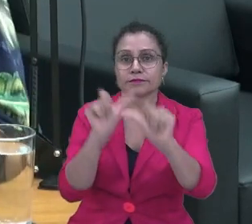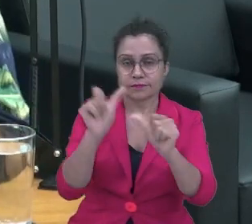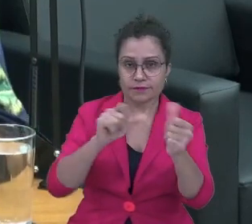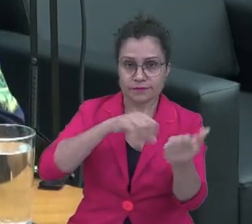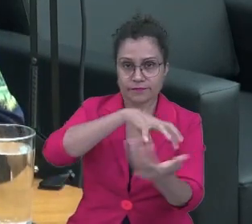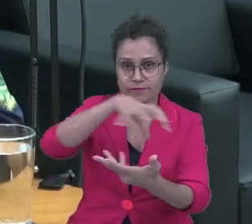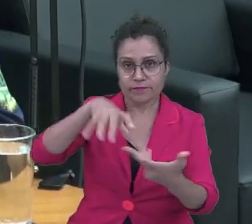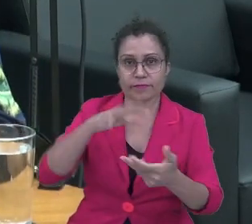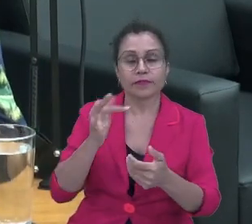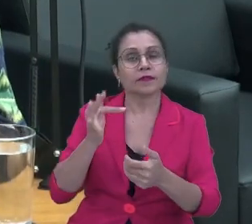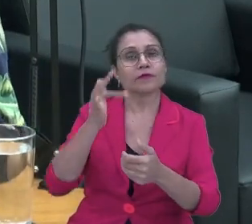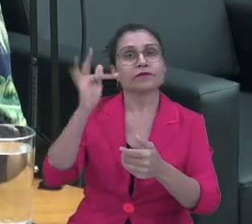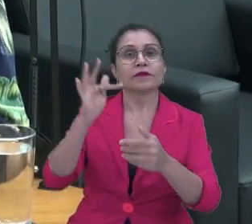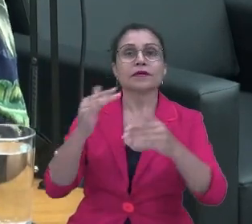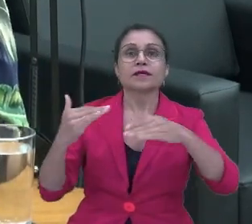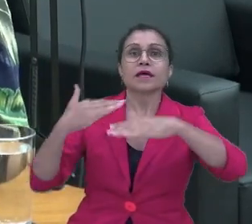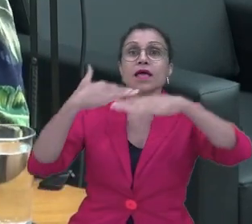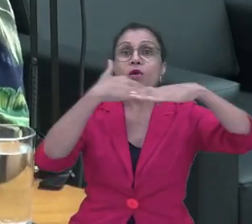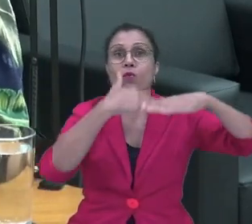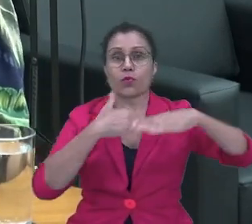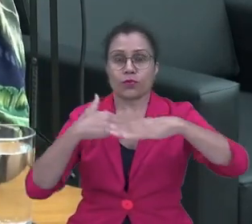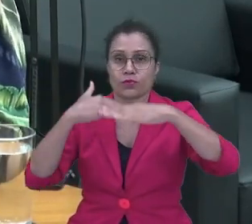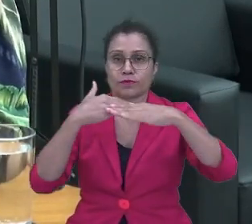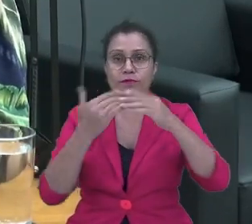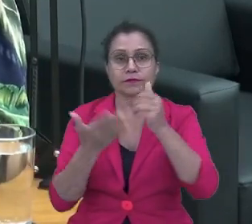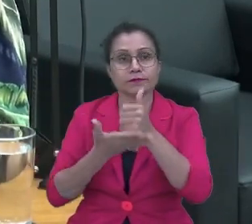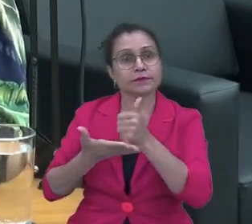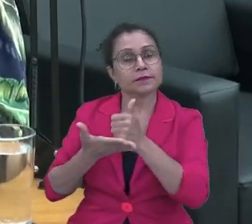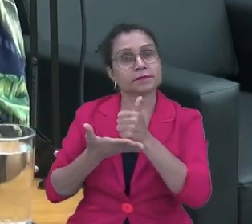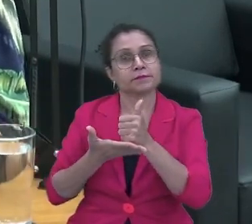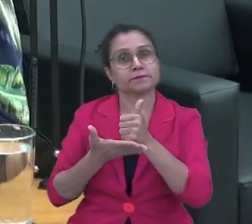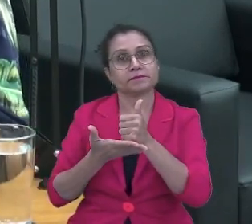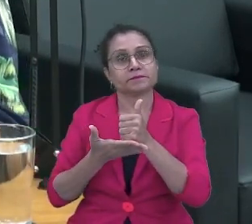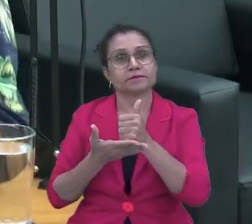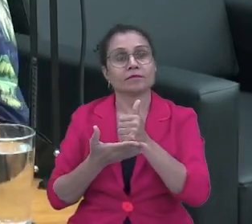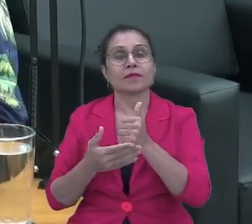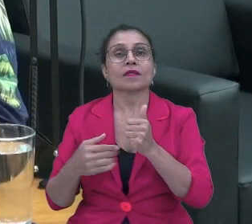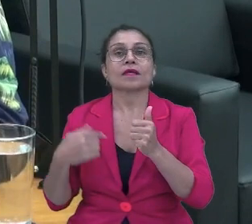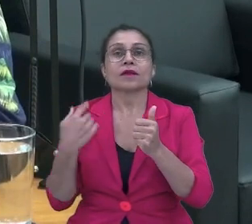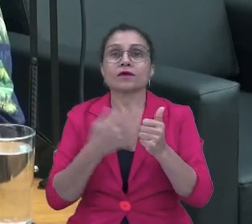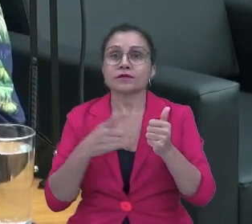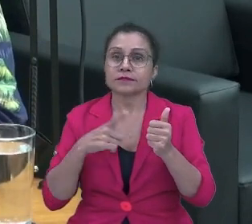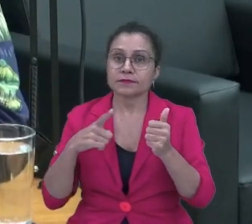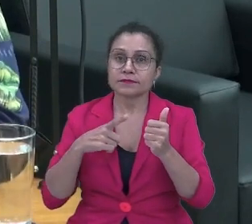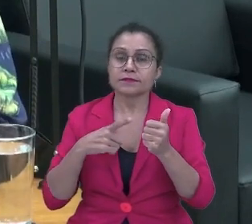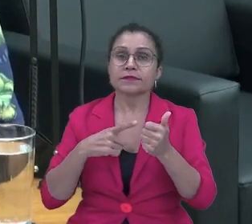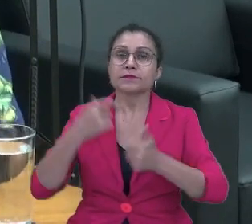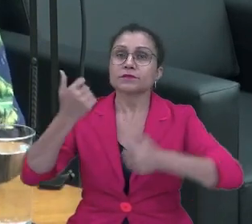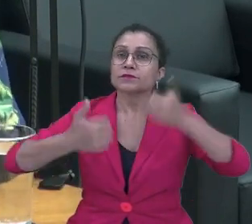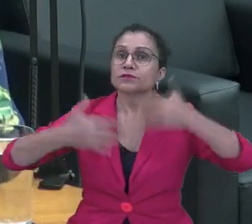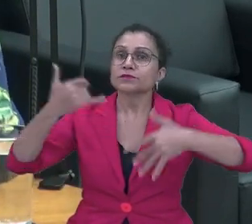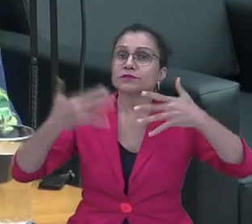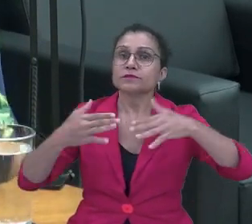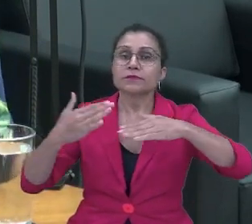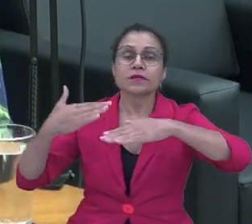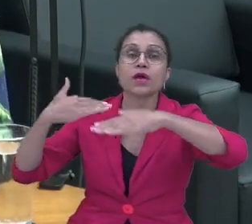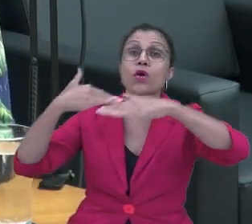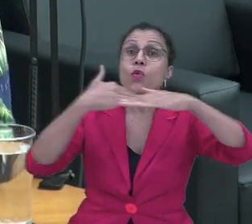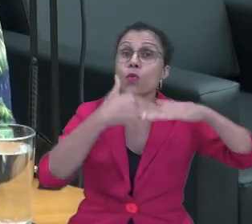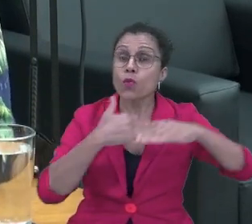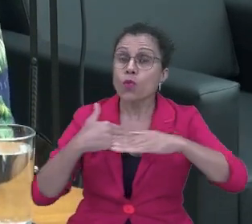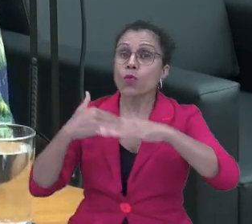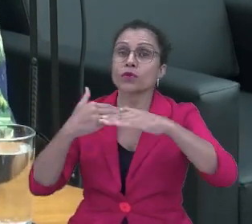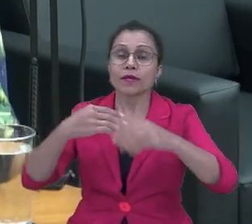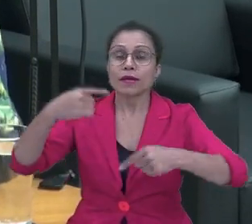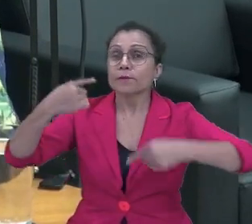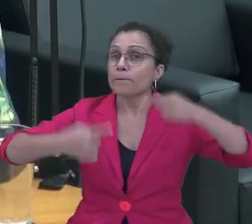Francesa, mas principalmente igualdade, porque a igualdade é a base da democracia, tá? E nós estamos falando, puxando mais um pouquinho, é uma igualdade política que